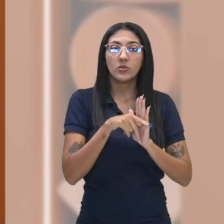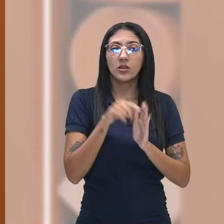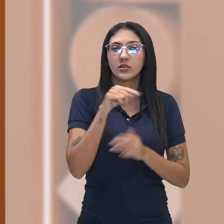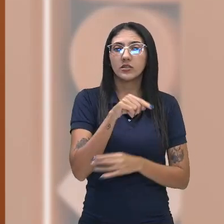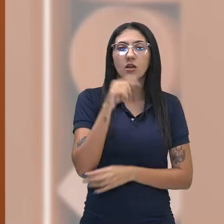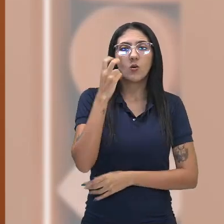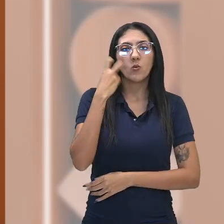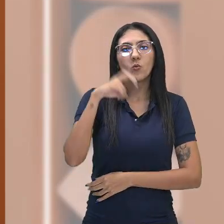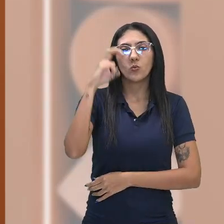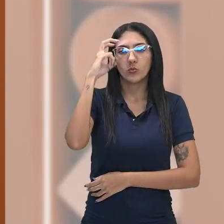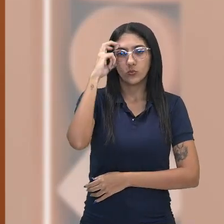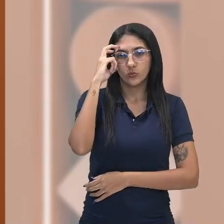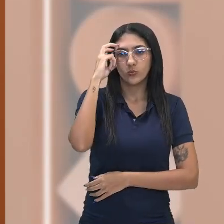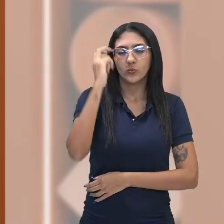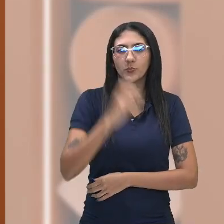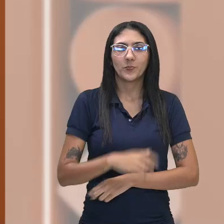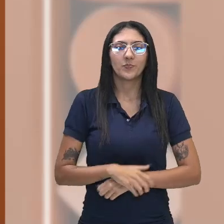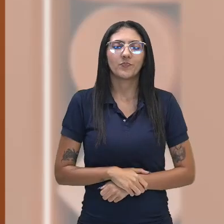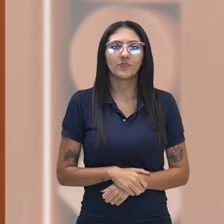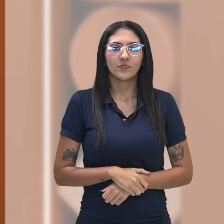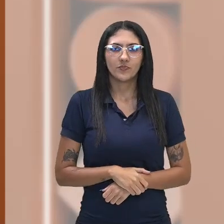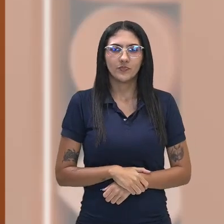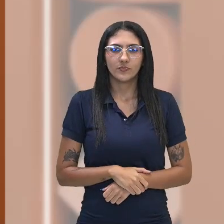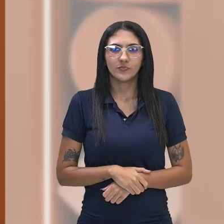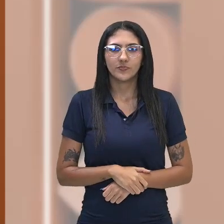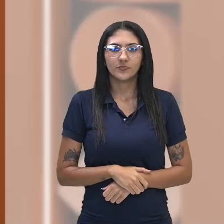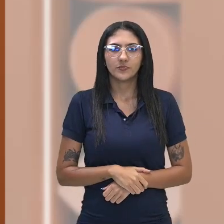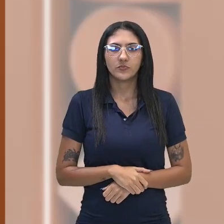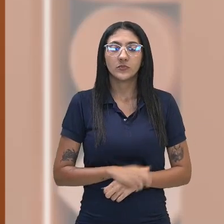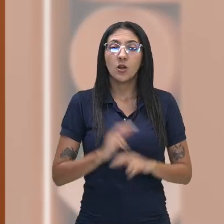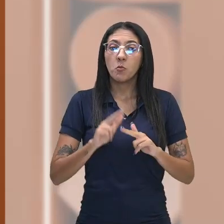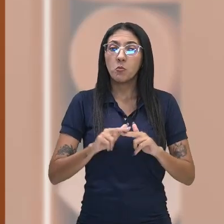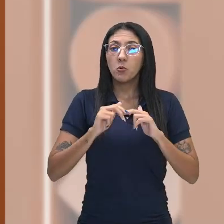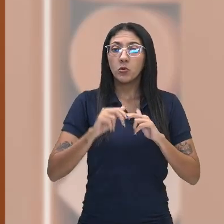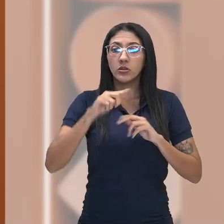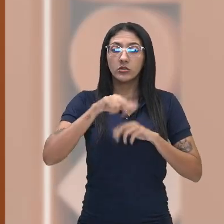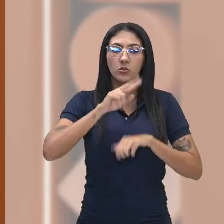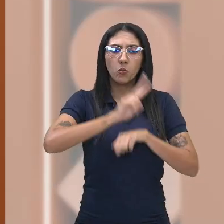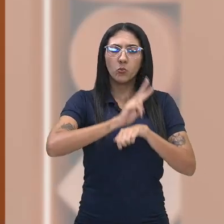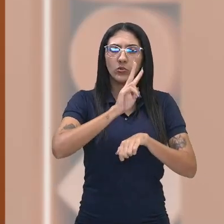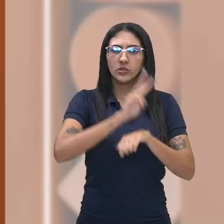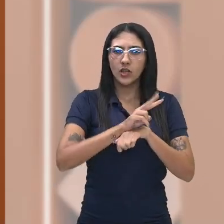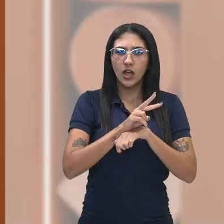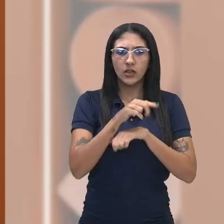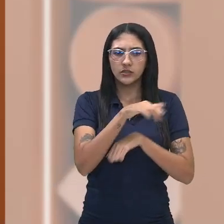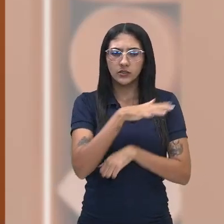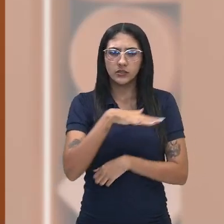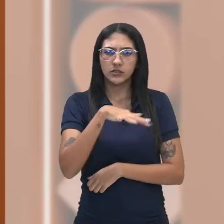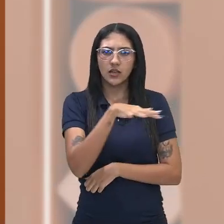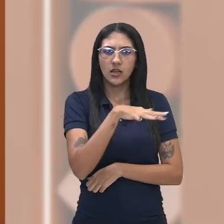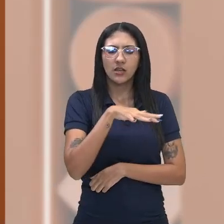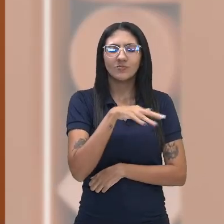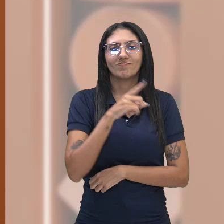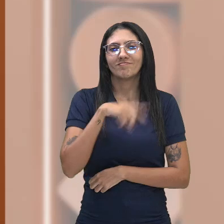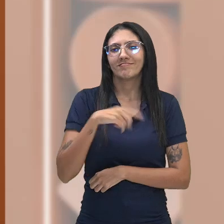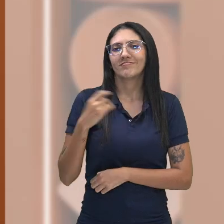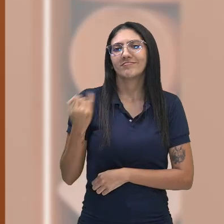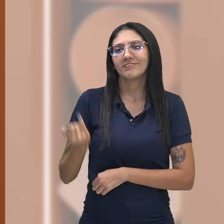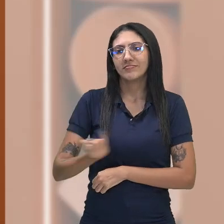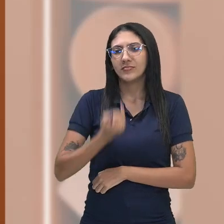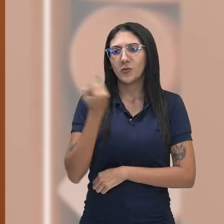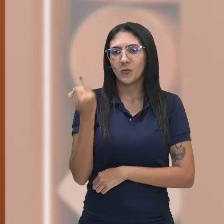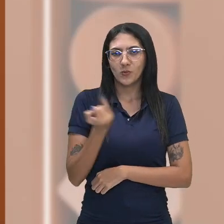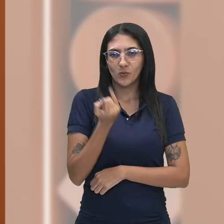povos. Então é por isso que a preservação desses ambientes, elas são tão